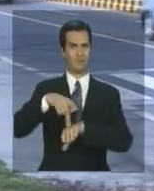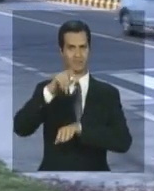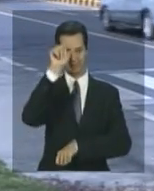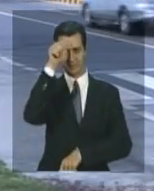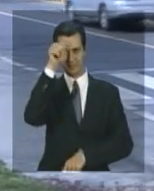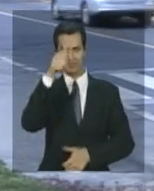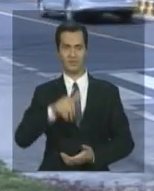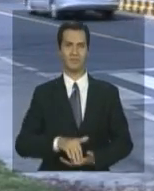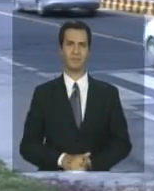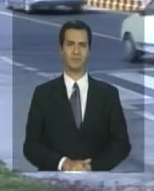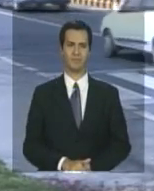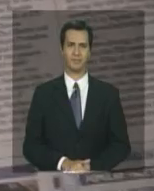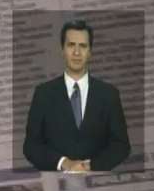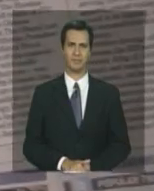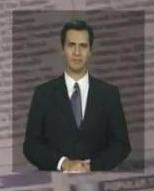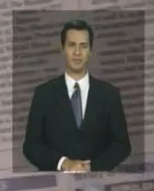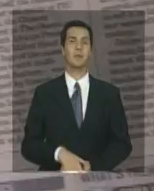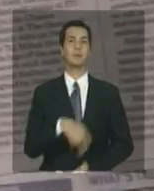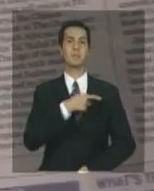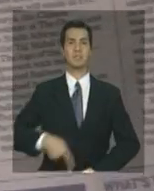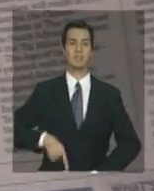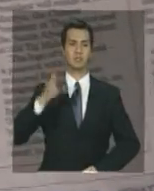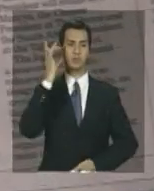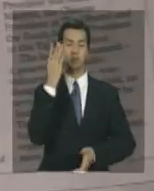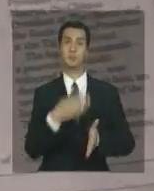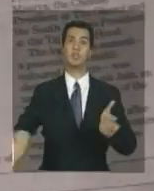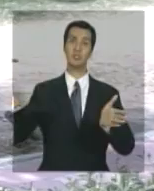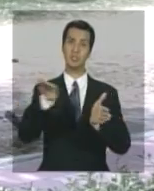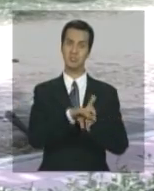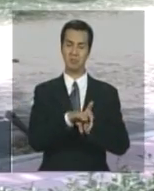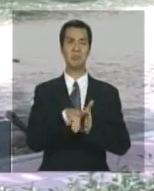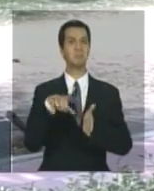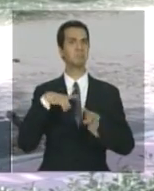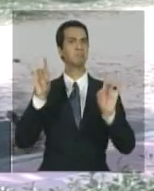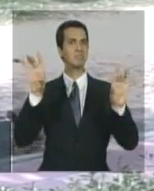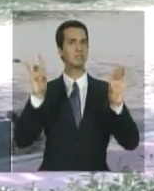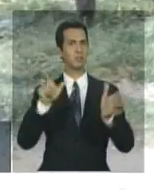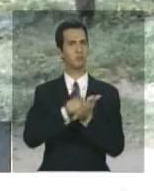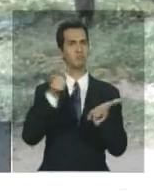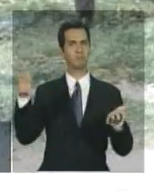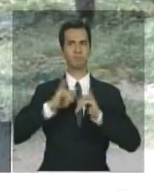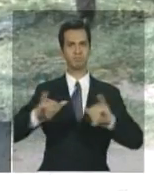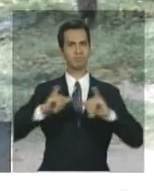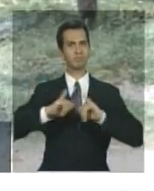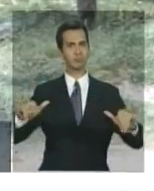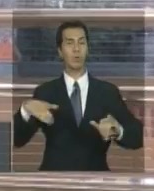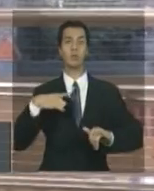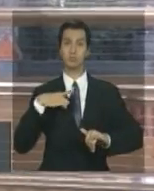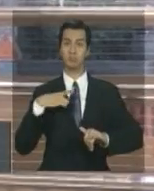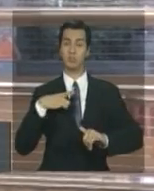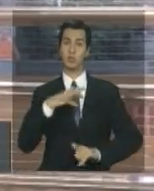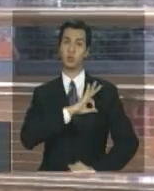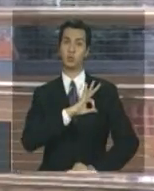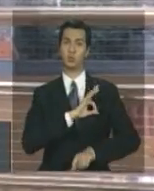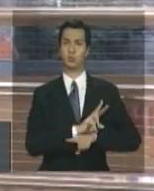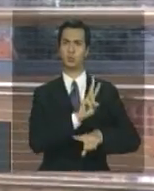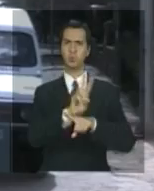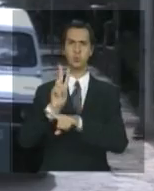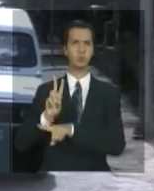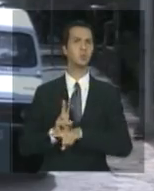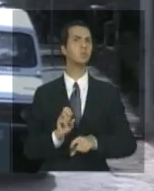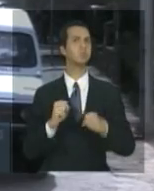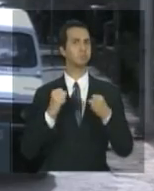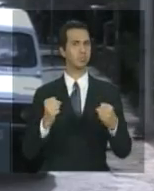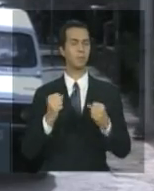A chegada da presidenta brasileira foi destaque na imprensa indiana. O policiamento foi reforçado nas proximidades do hotel onde será